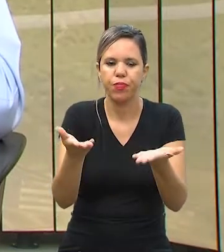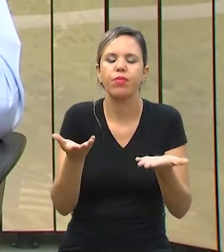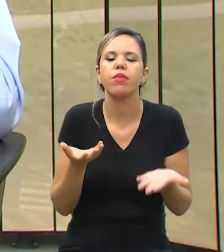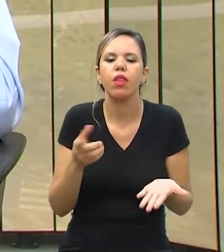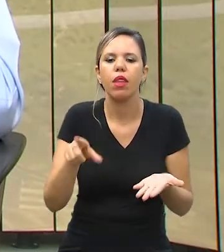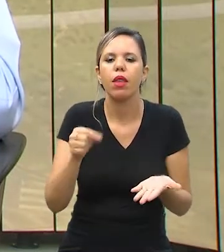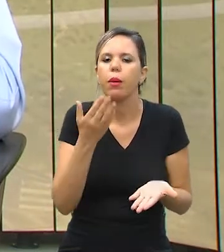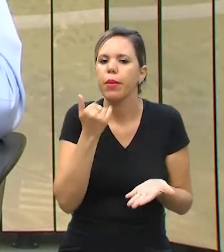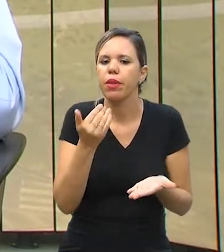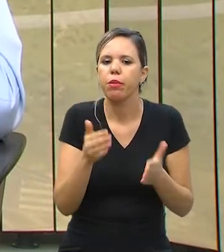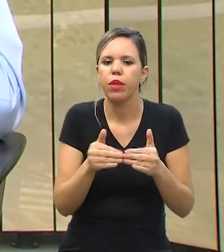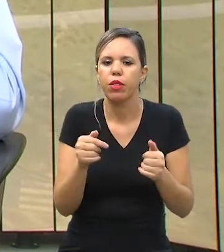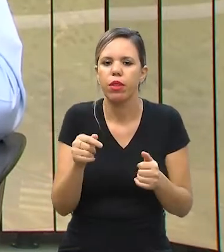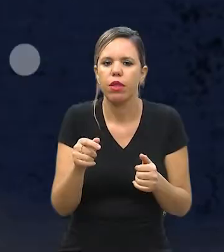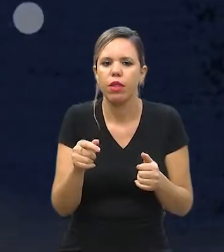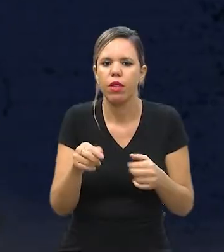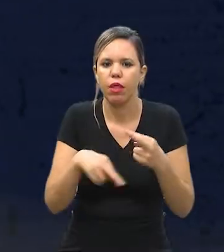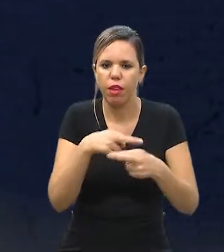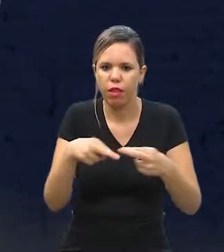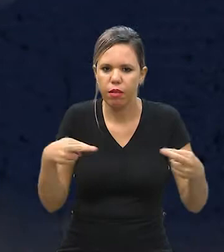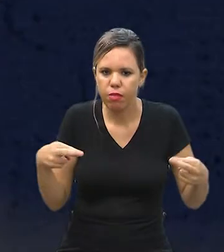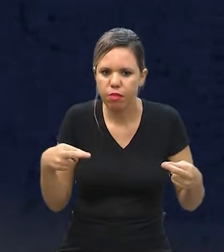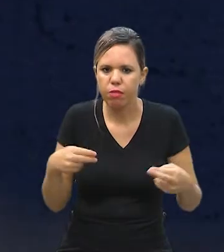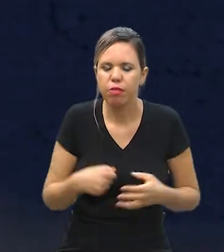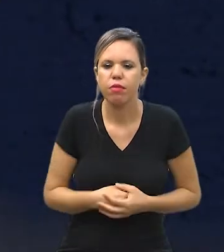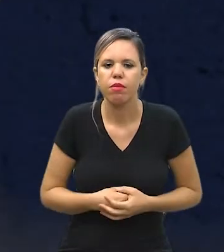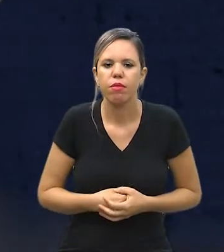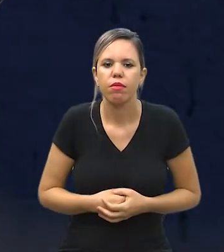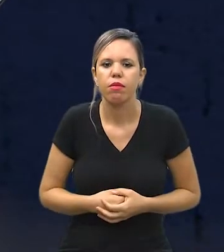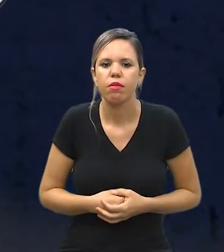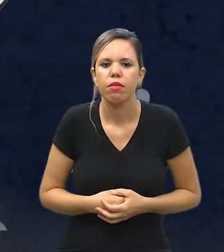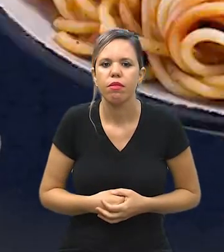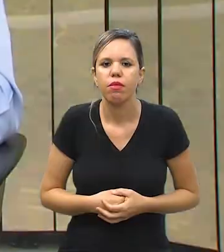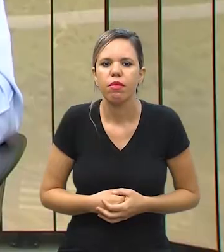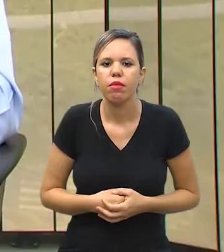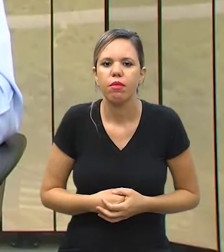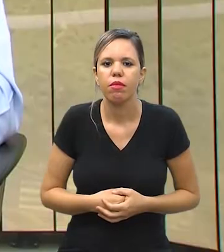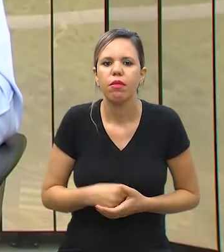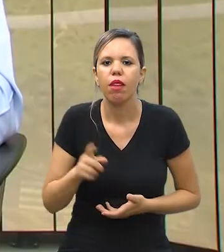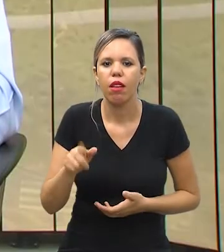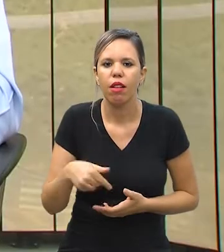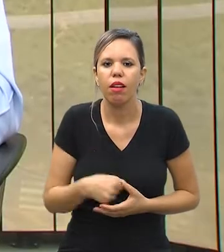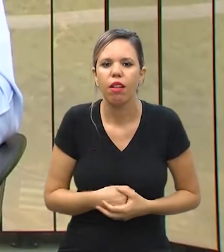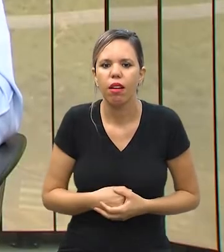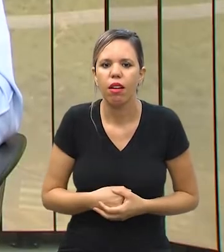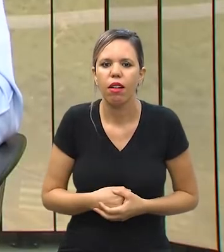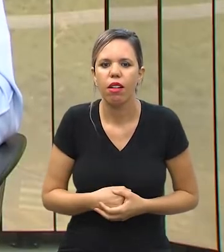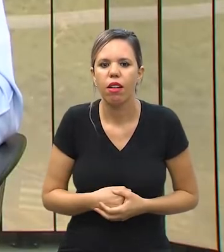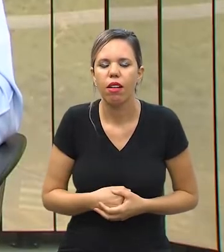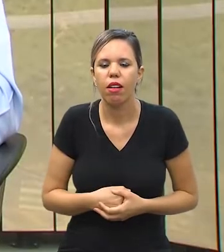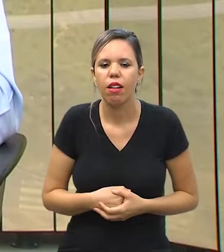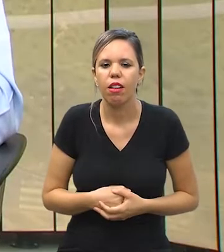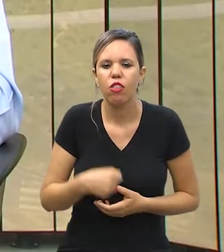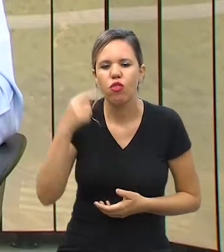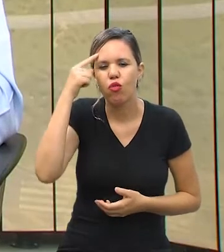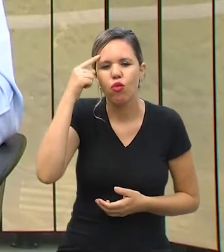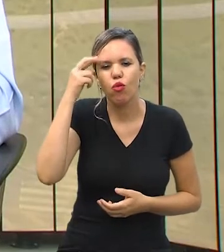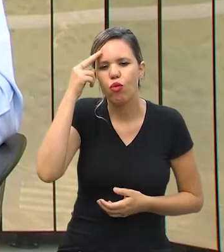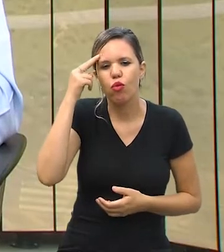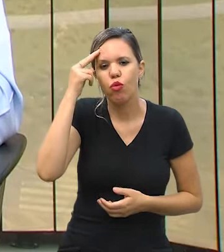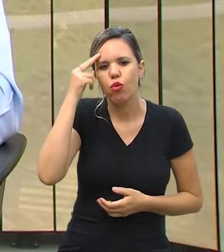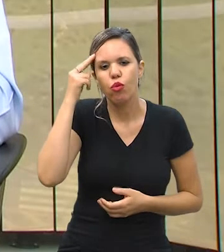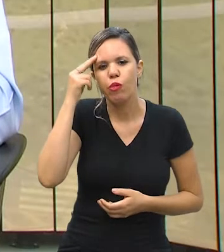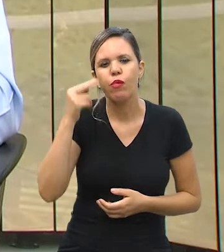quiser. O que você vai pedir para ela? Uma macarronada, né? Uma massa, né? Gostosa. E um sonho.